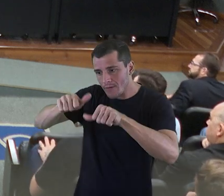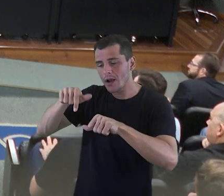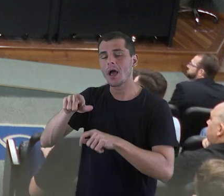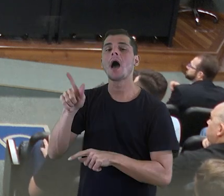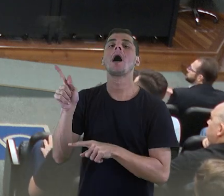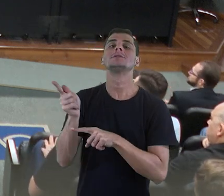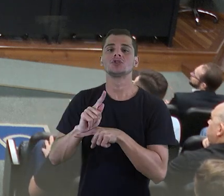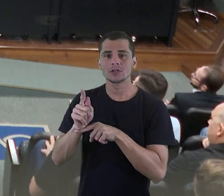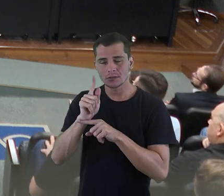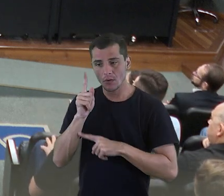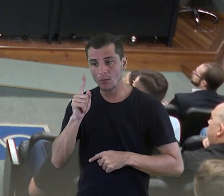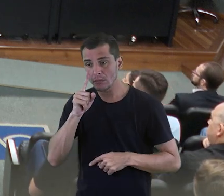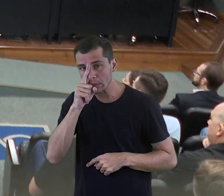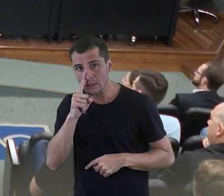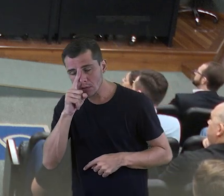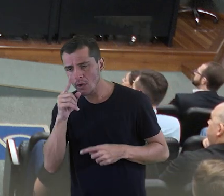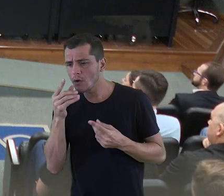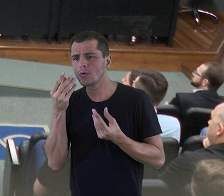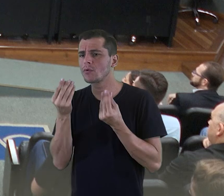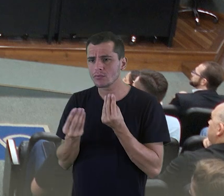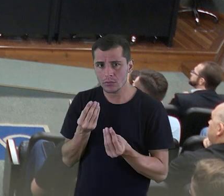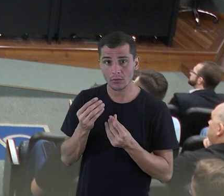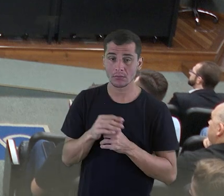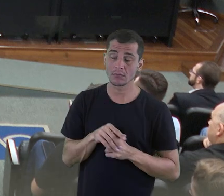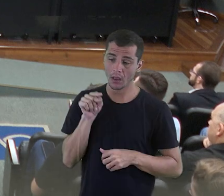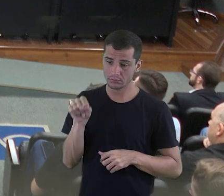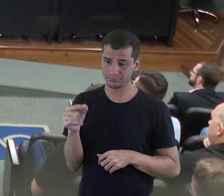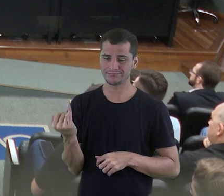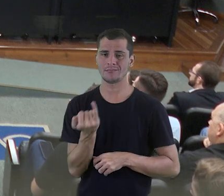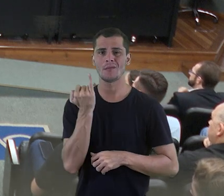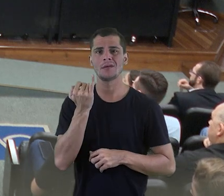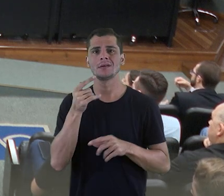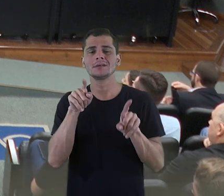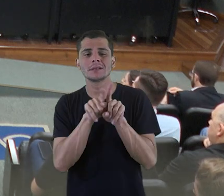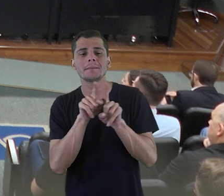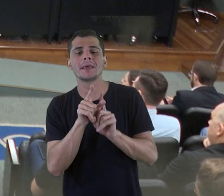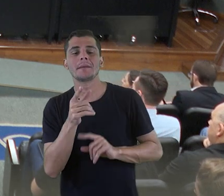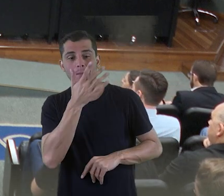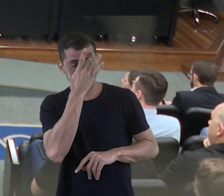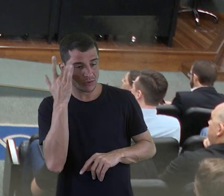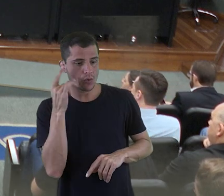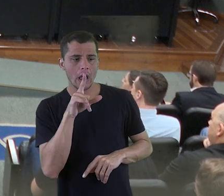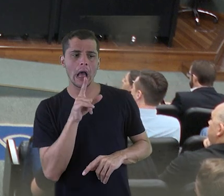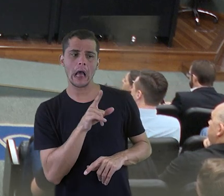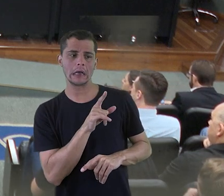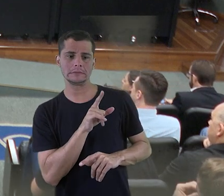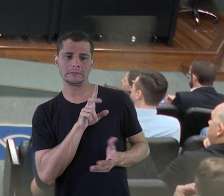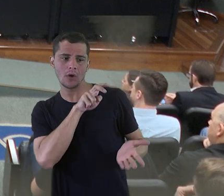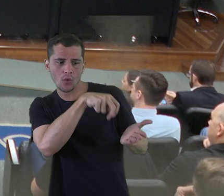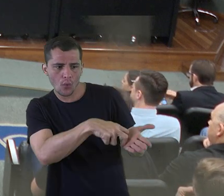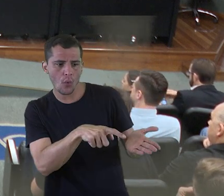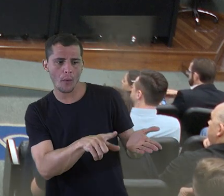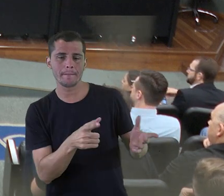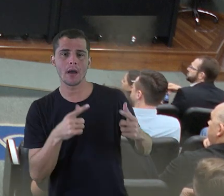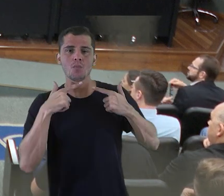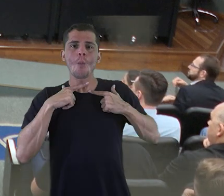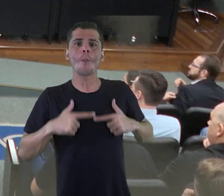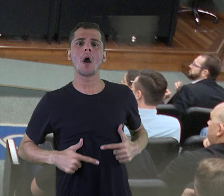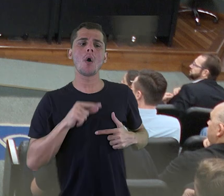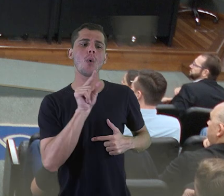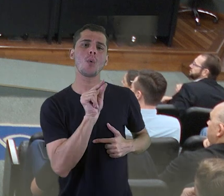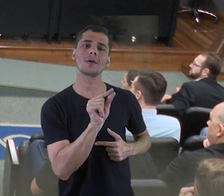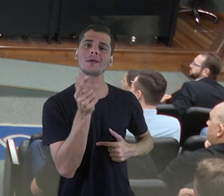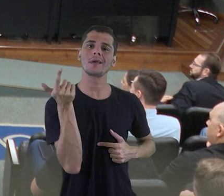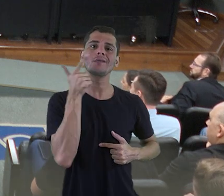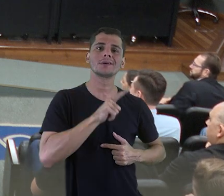por essa infração administrativa a pergunta eu gerenciei meu risco você faria a mesma coisa? faria então se